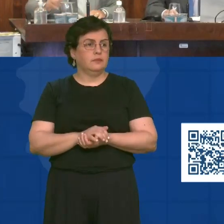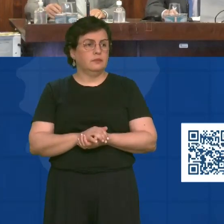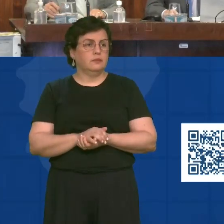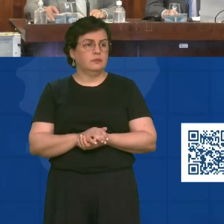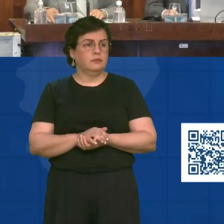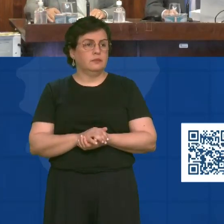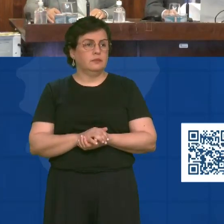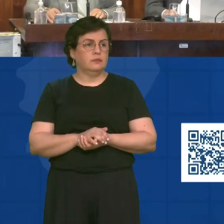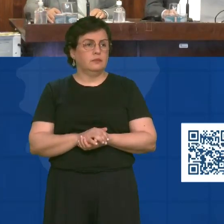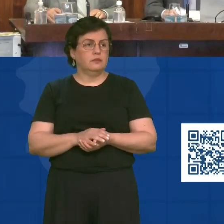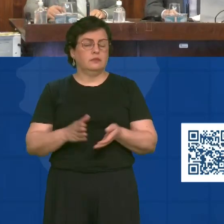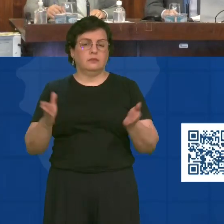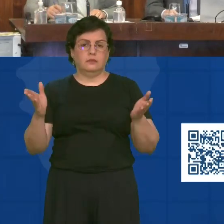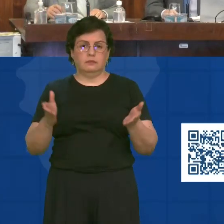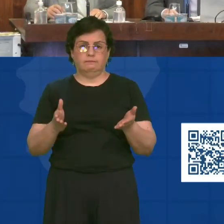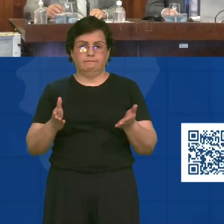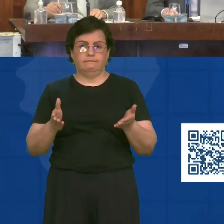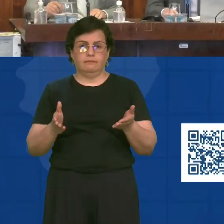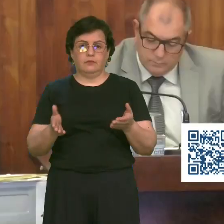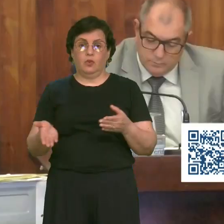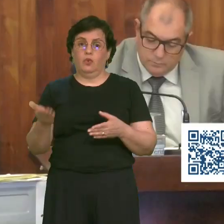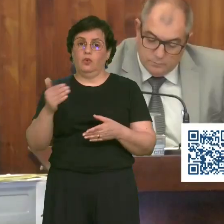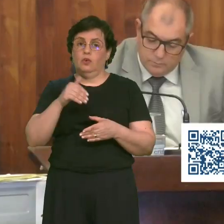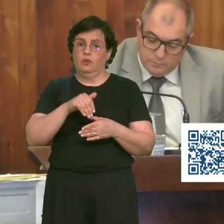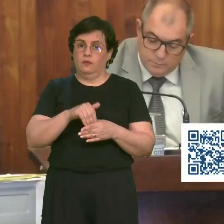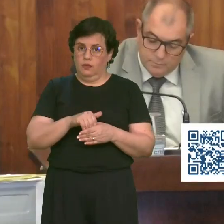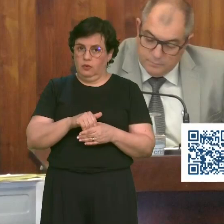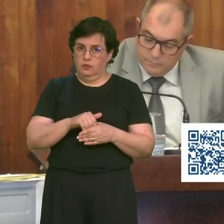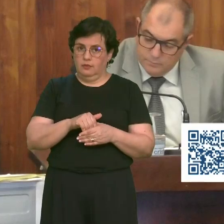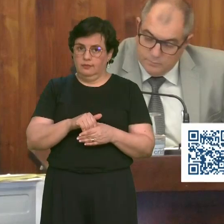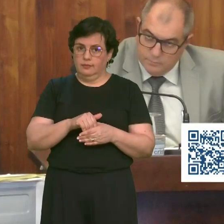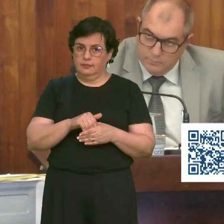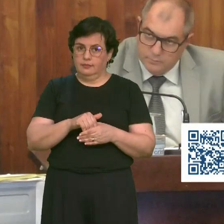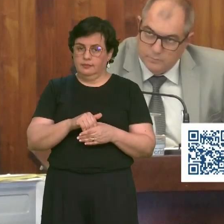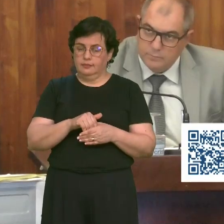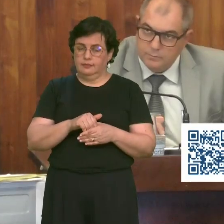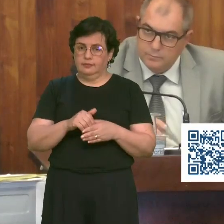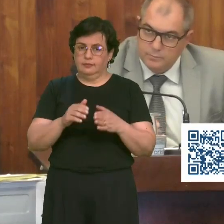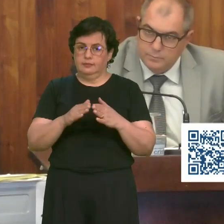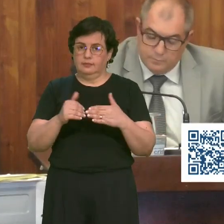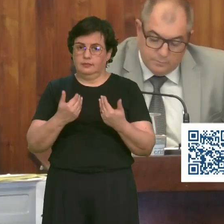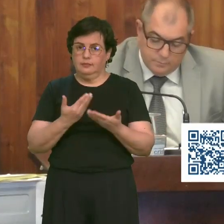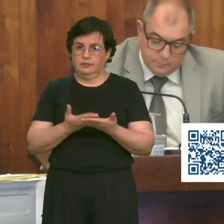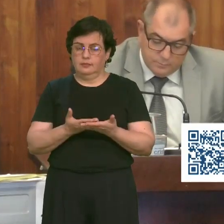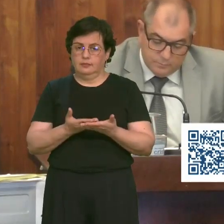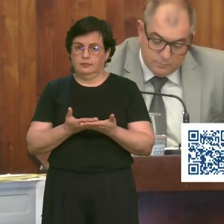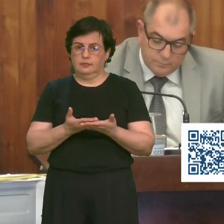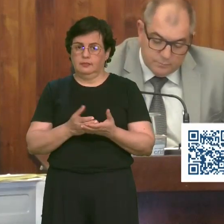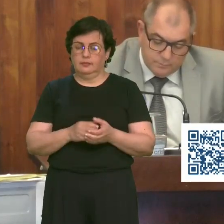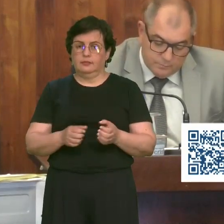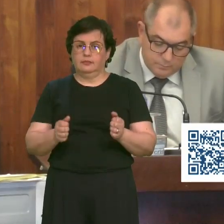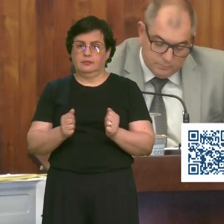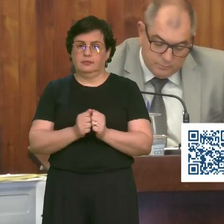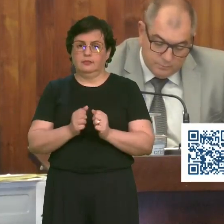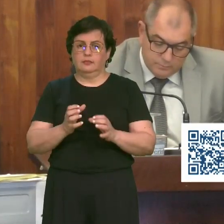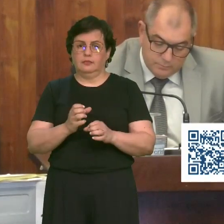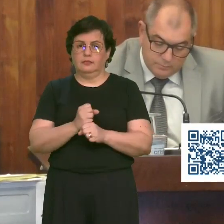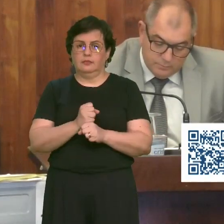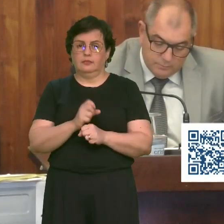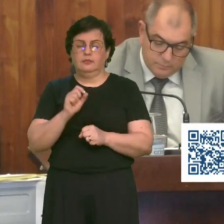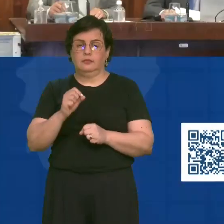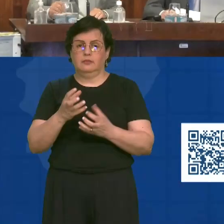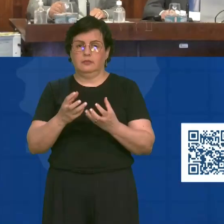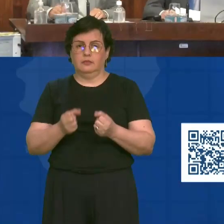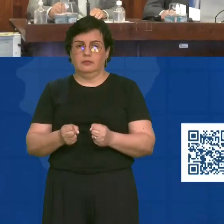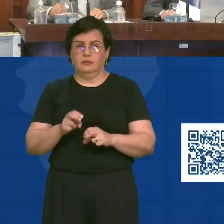e agora é o Submisso a apreciação do plenário o requerimento do vereador gerinho com os adendos o vereador o vereadores